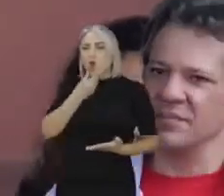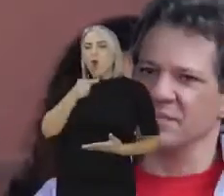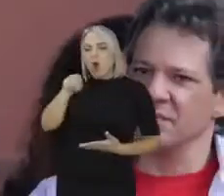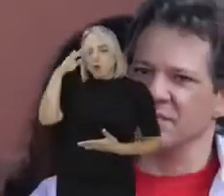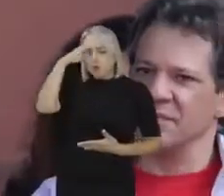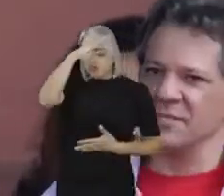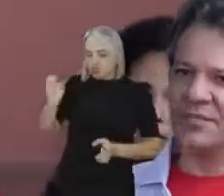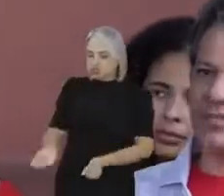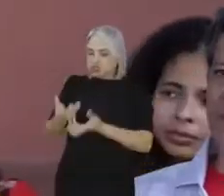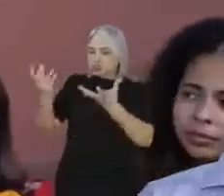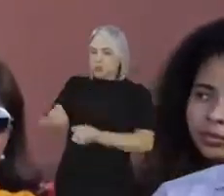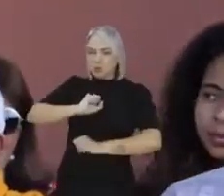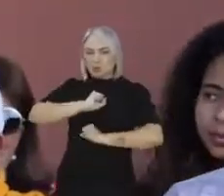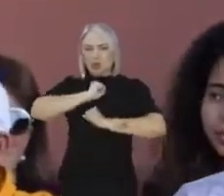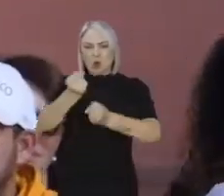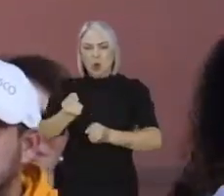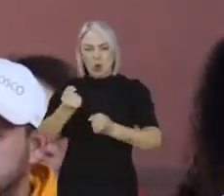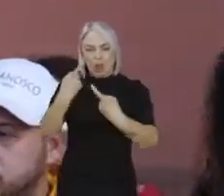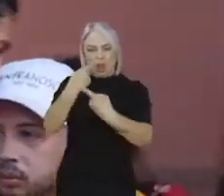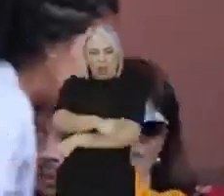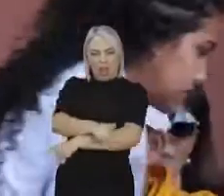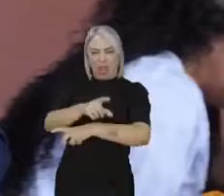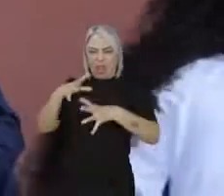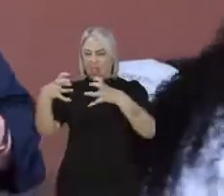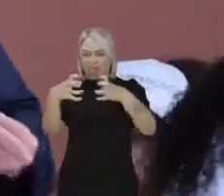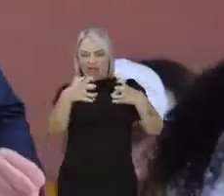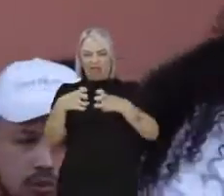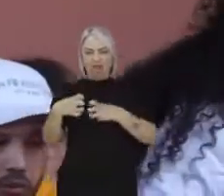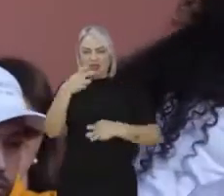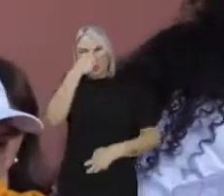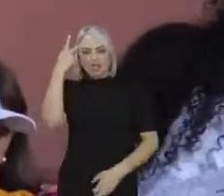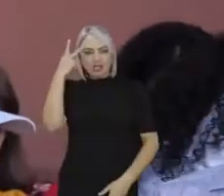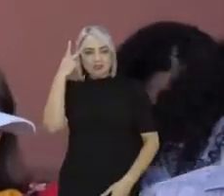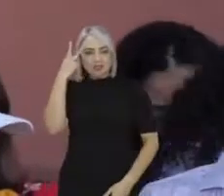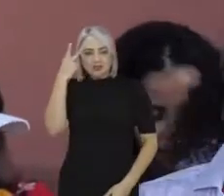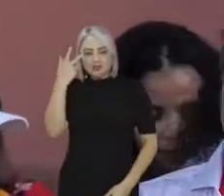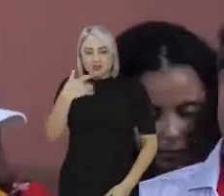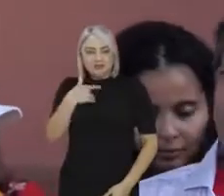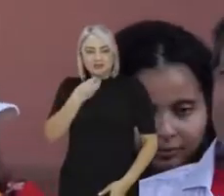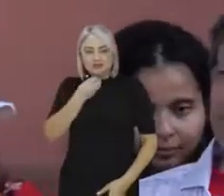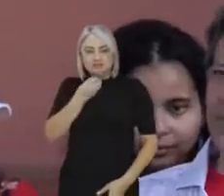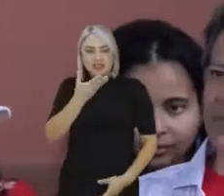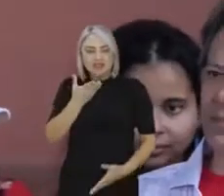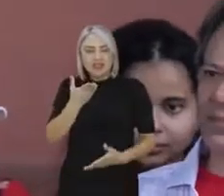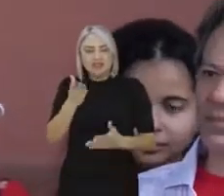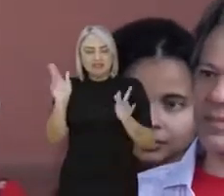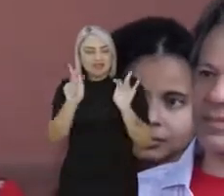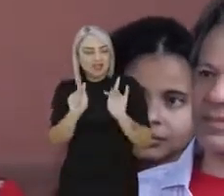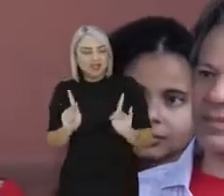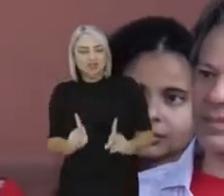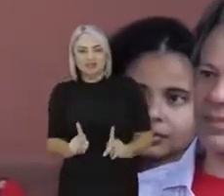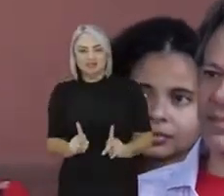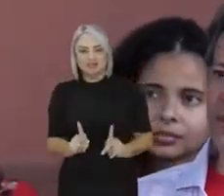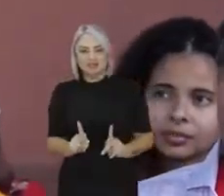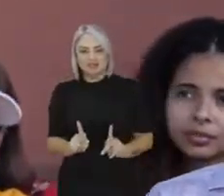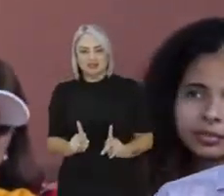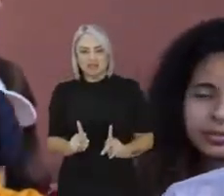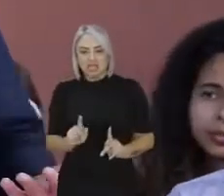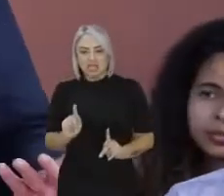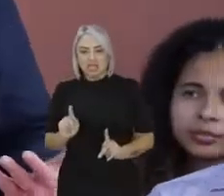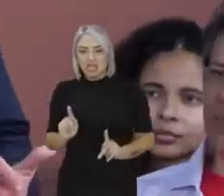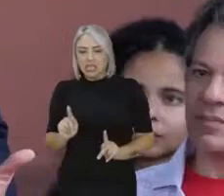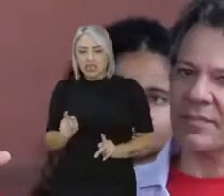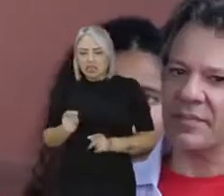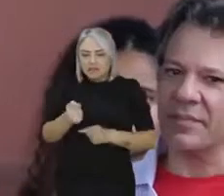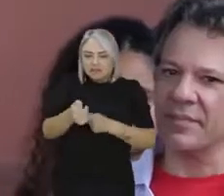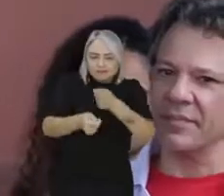discórdia, uma pessoa que não prega nenhum sentimento de paz e vive enganando muita gente